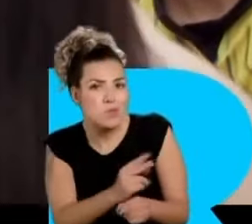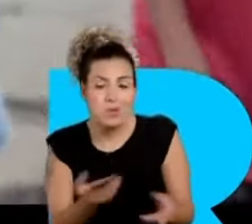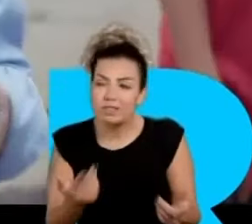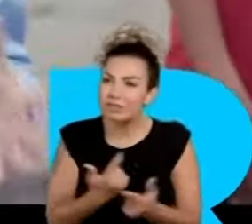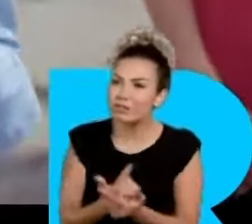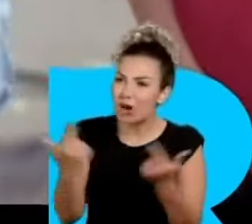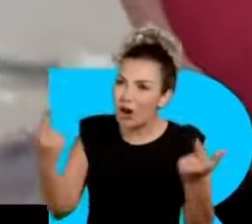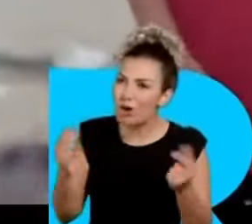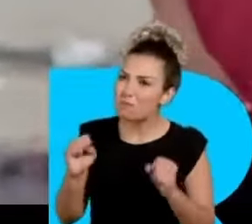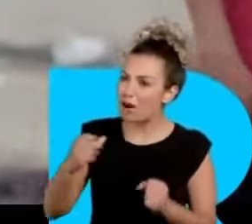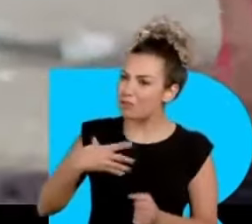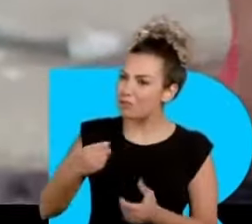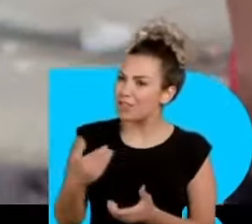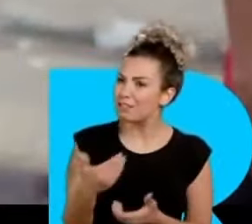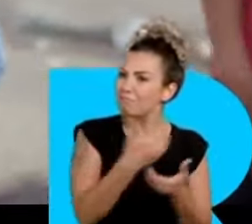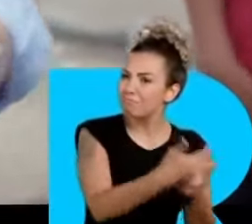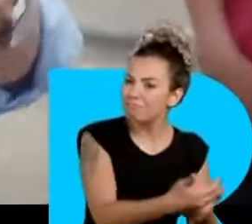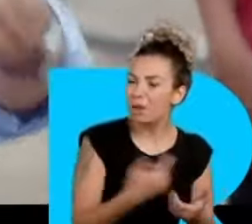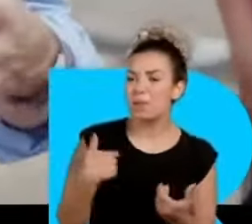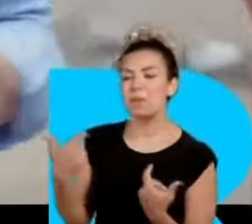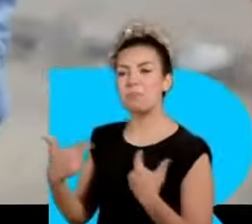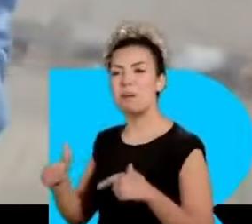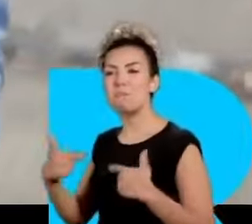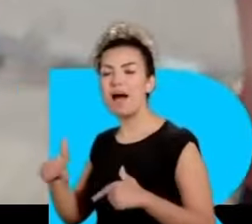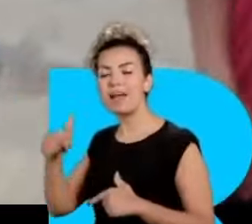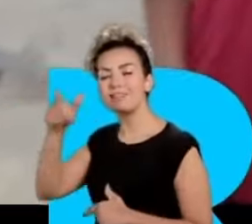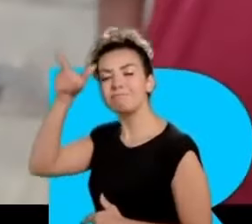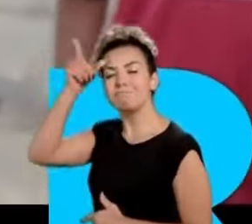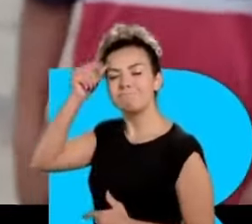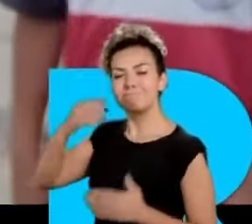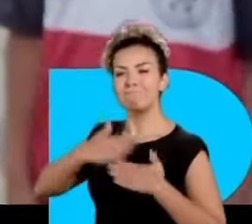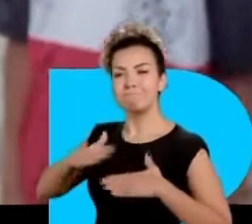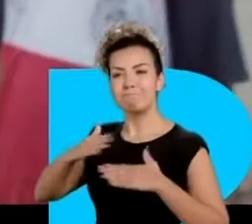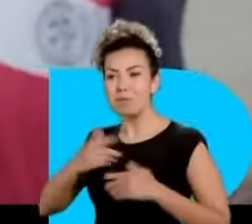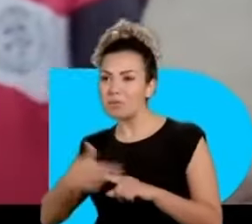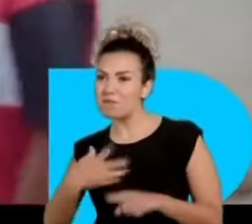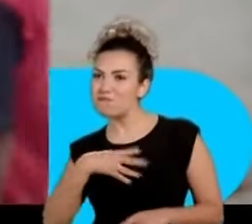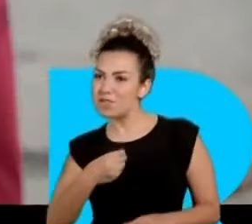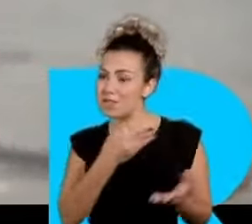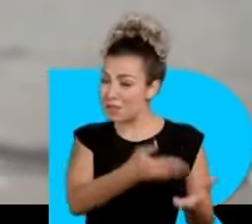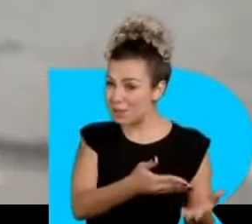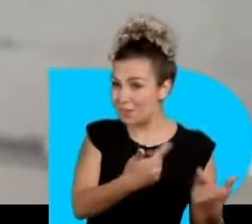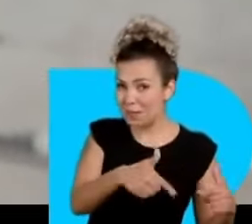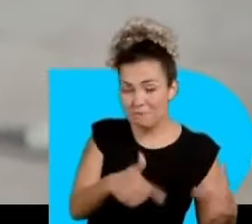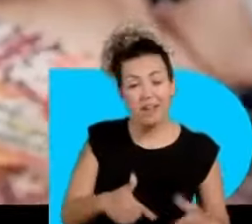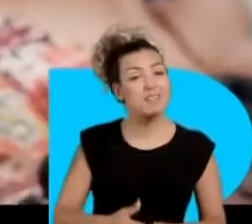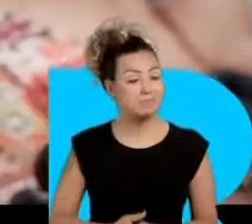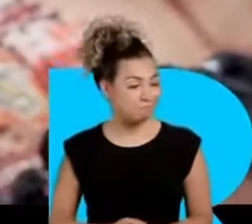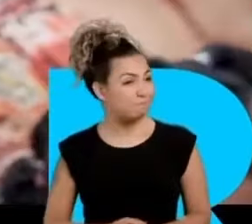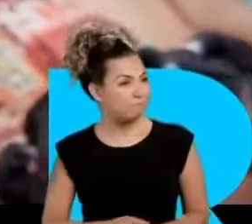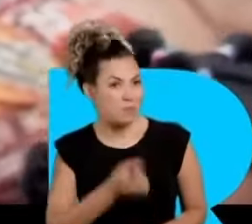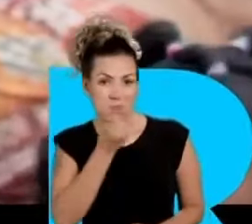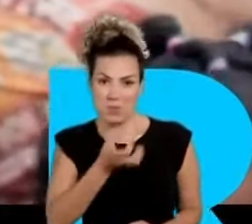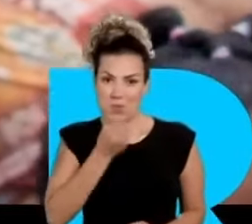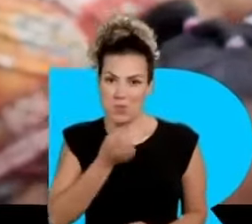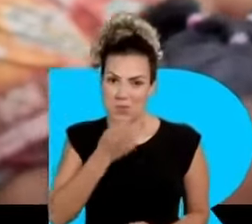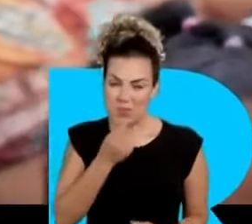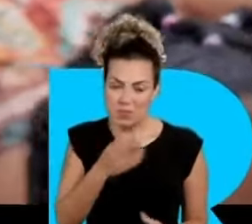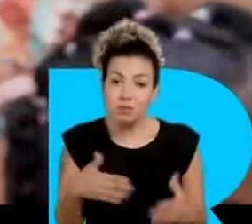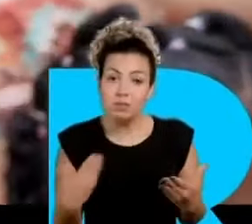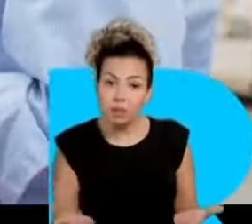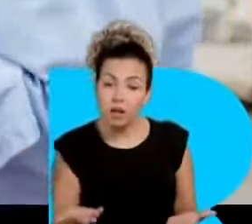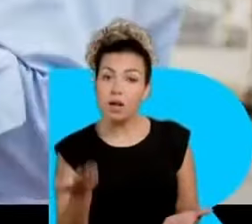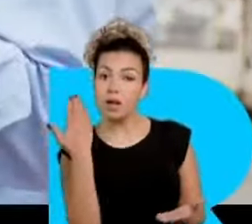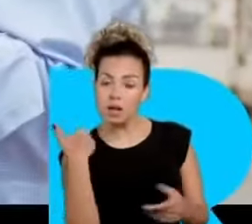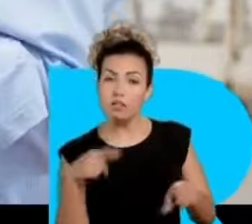alguém cuidar. É bom que você consegue deixar ele na creche, ele vai estar lá cuidado. Tá bem cuidado. E você poder trabalhar. Mas isso é